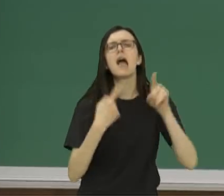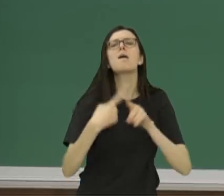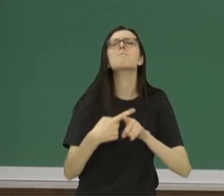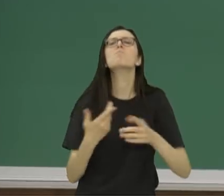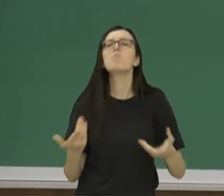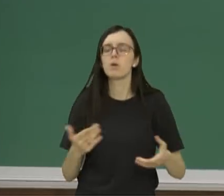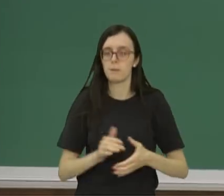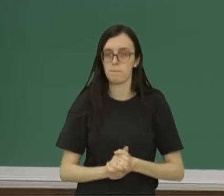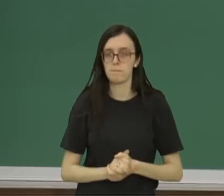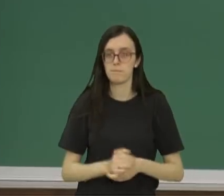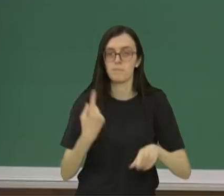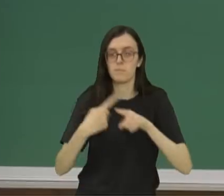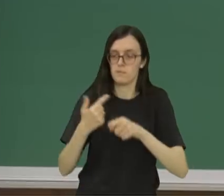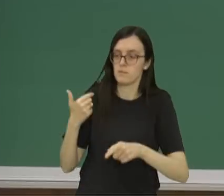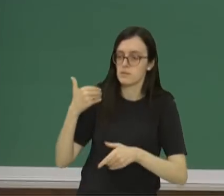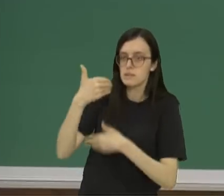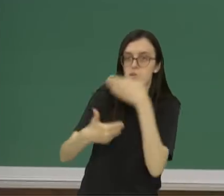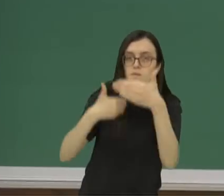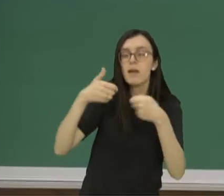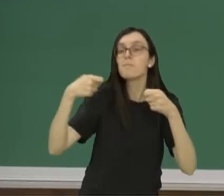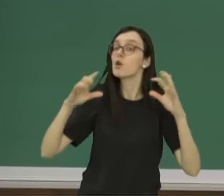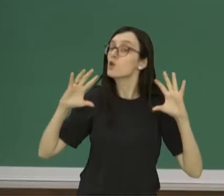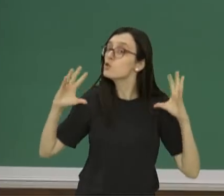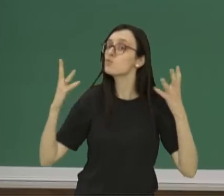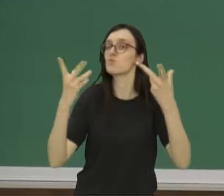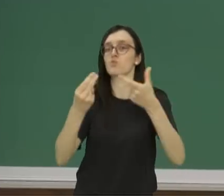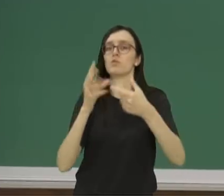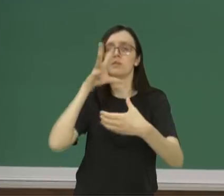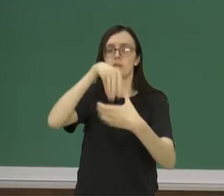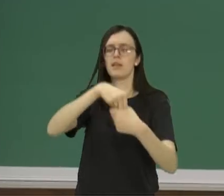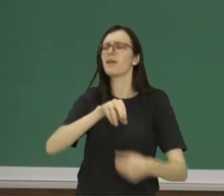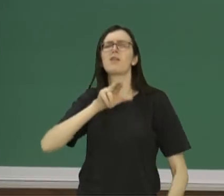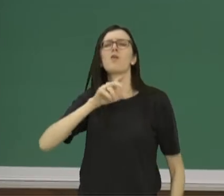desenvolvimento, ele tem que atender a todos, E